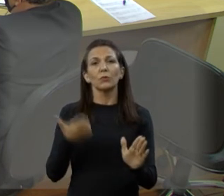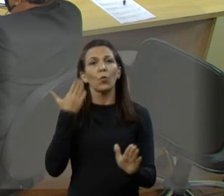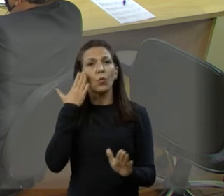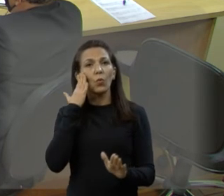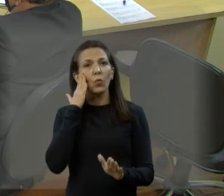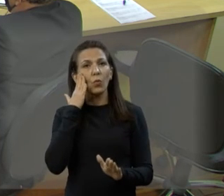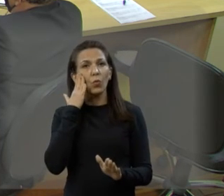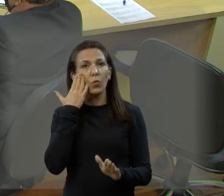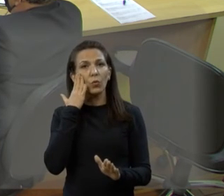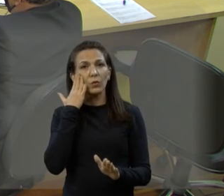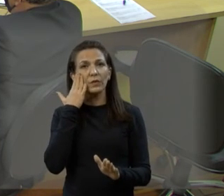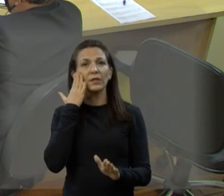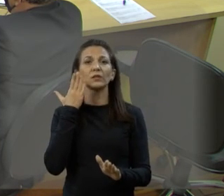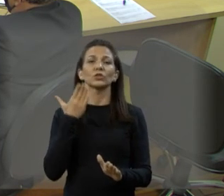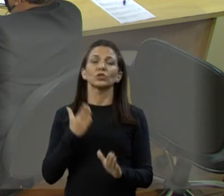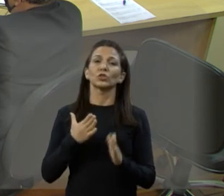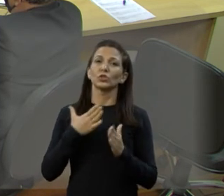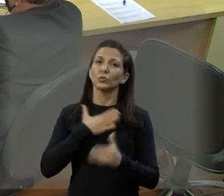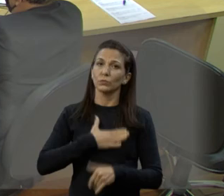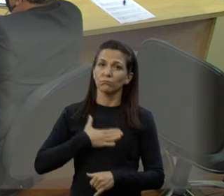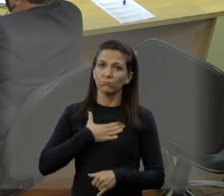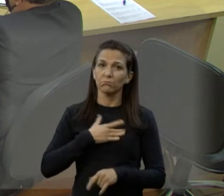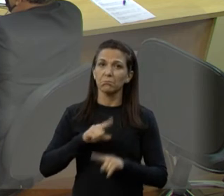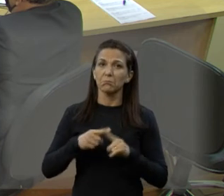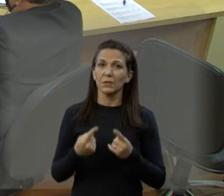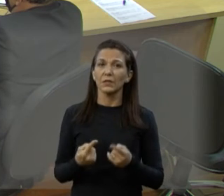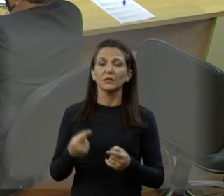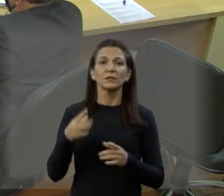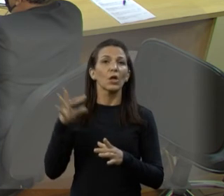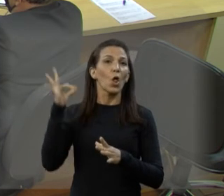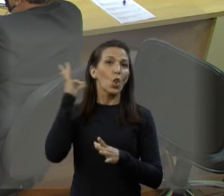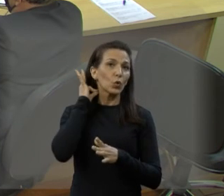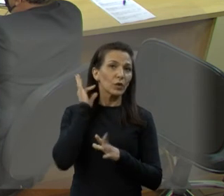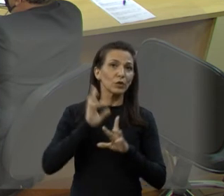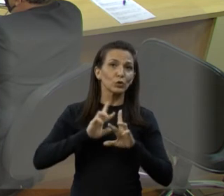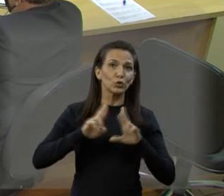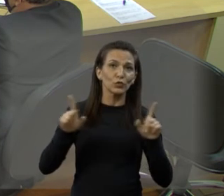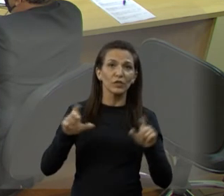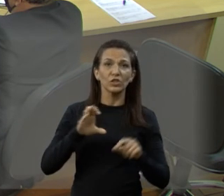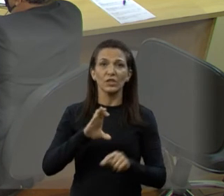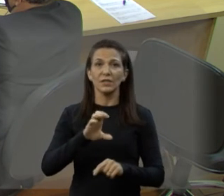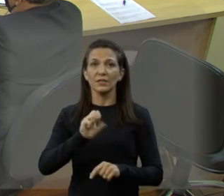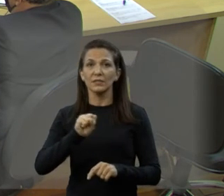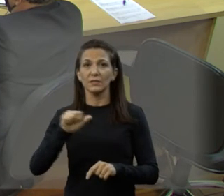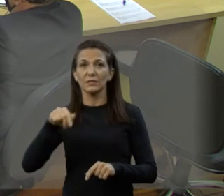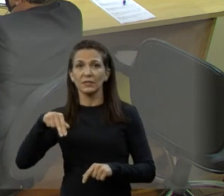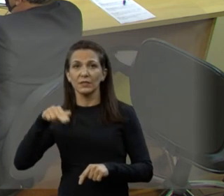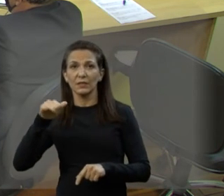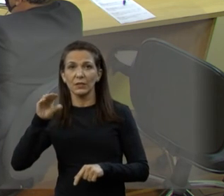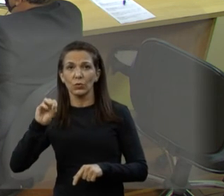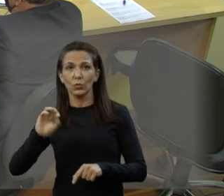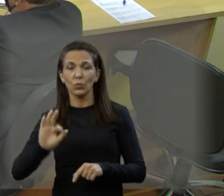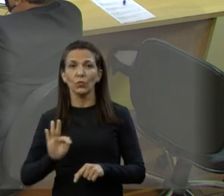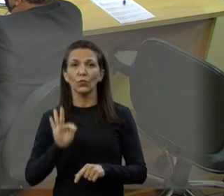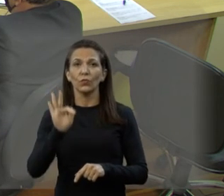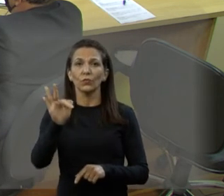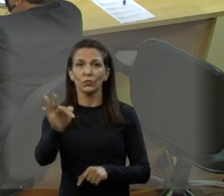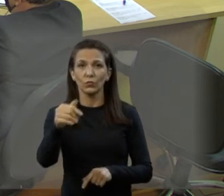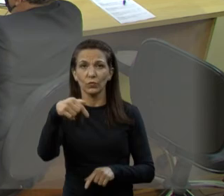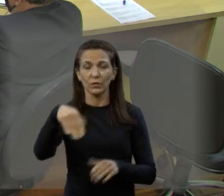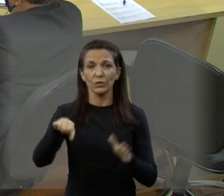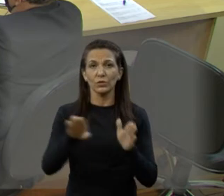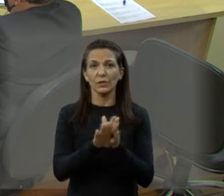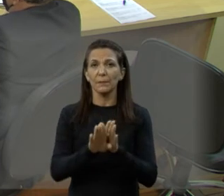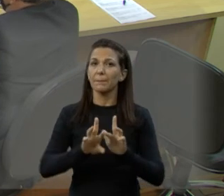não confundirem uma coisa com a outra né então aqui são da loteria com a questão dos cassinos Porque isso pode ser uma opção que virá mais para frente para